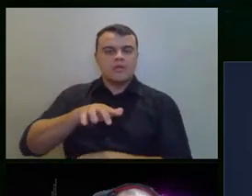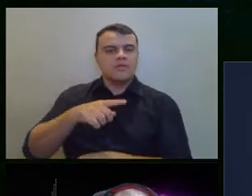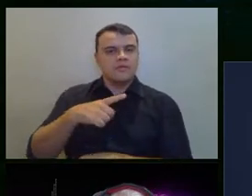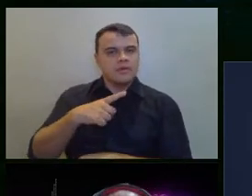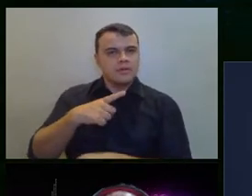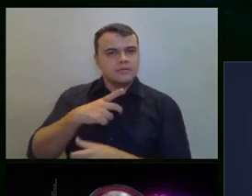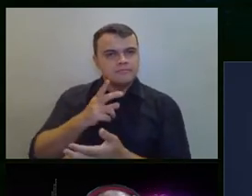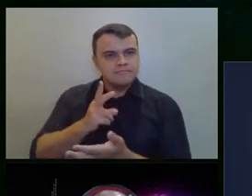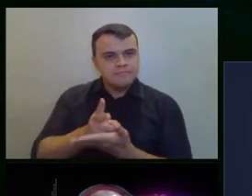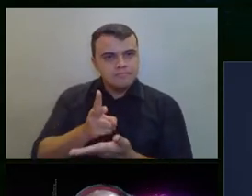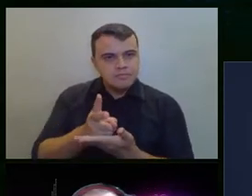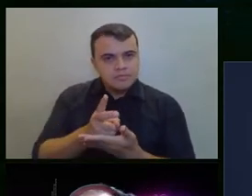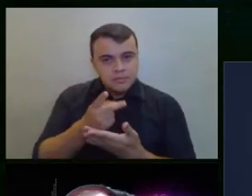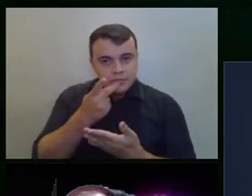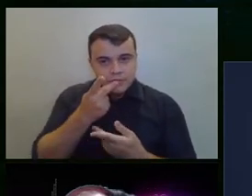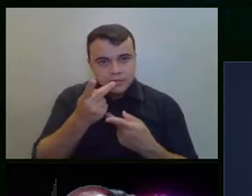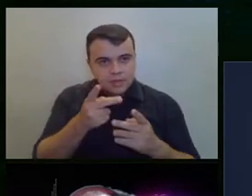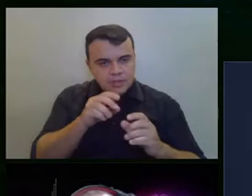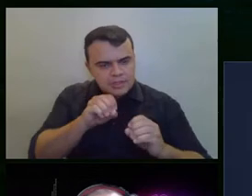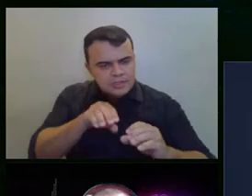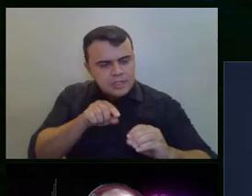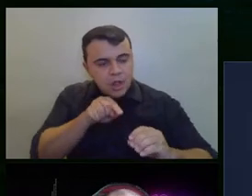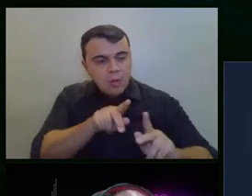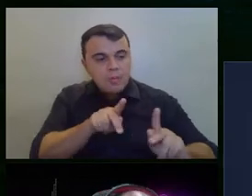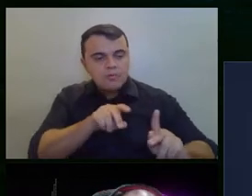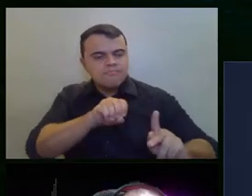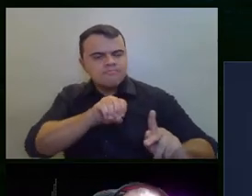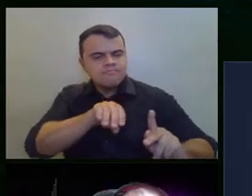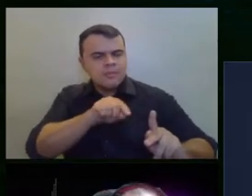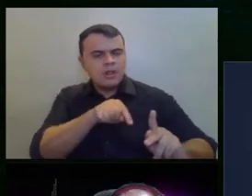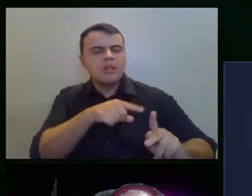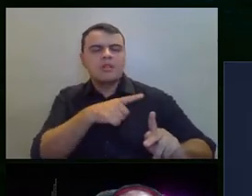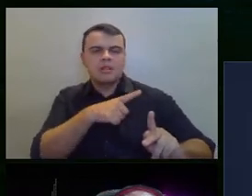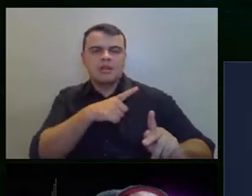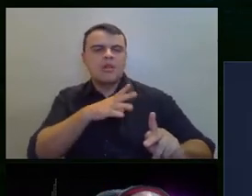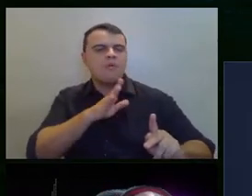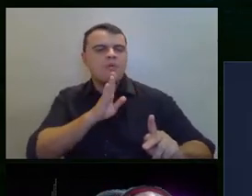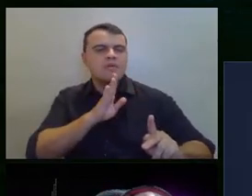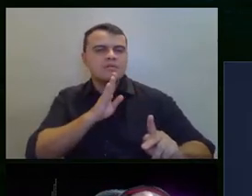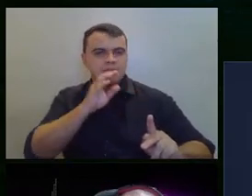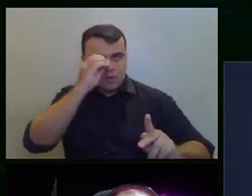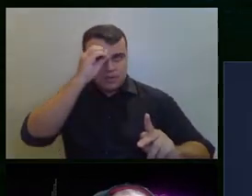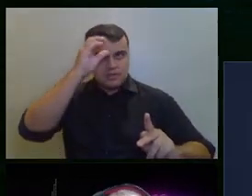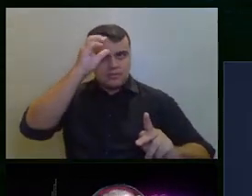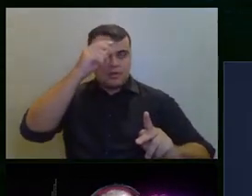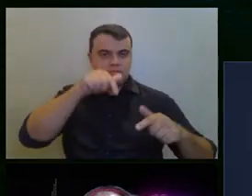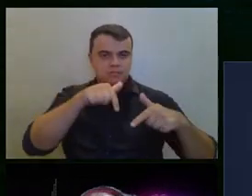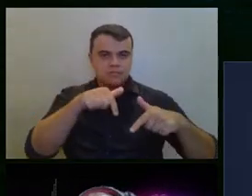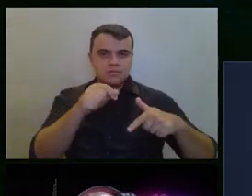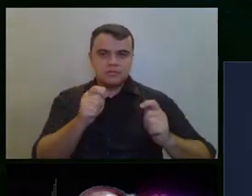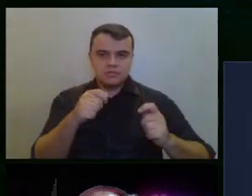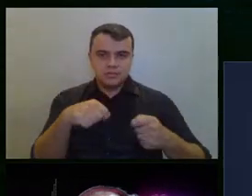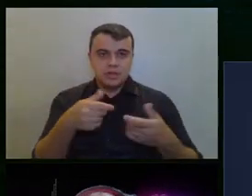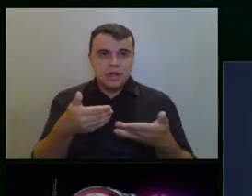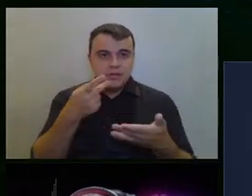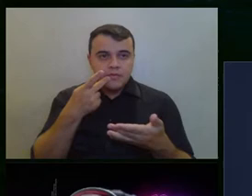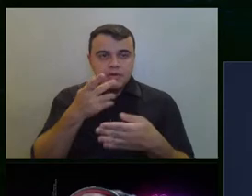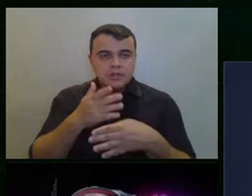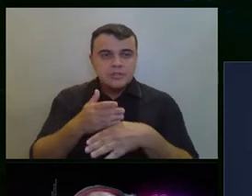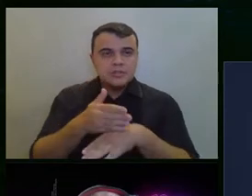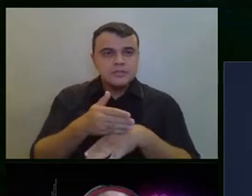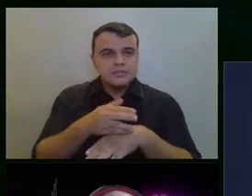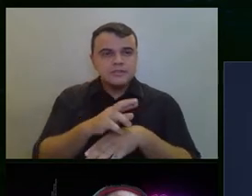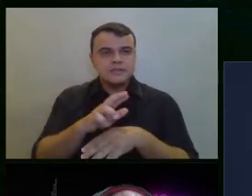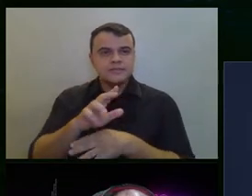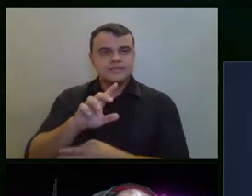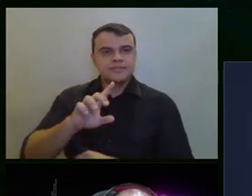conteúdo ali que tá sendo né passado por um profissional que ele tem domínio daquilo que ele está explicando então por exemplo quando você chegar ali nos conteúdos